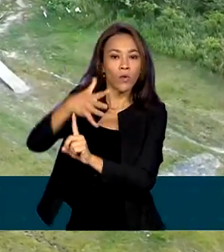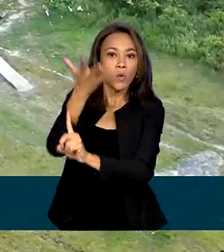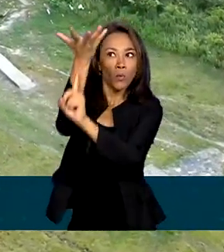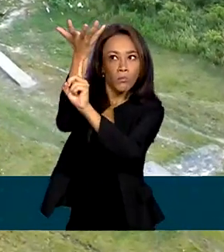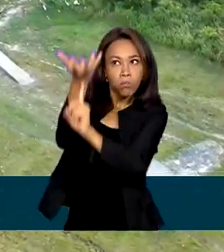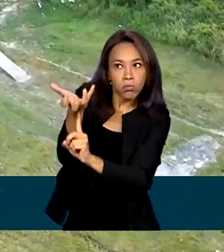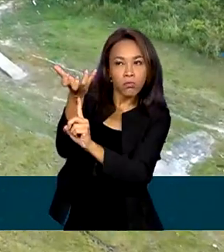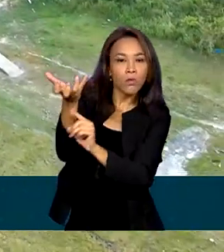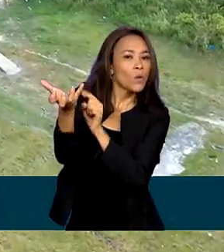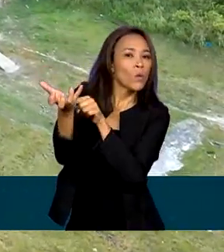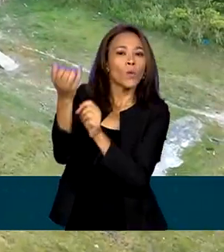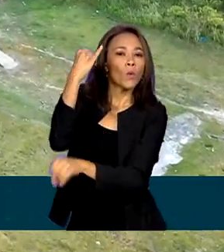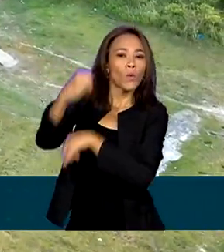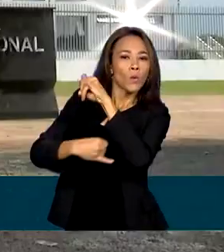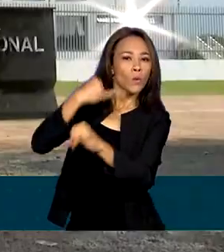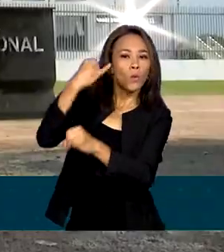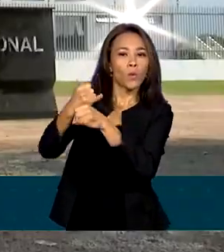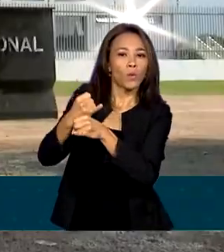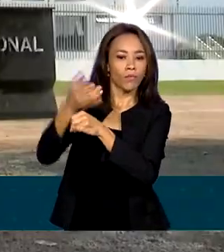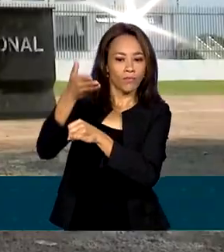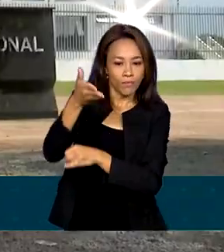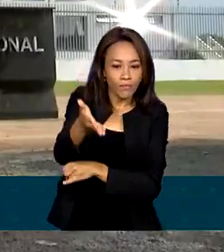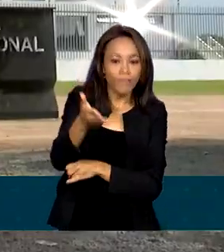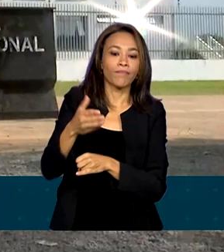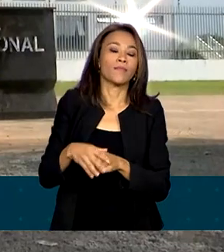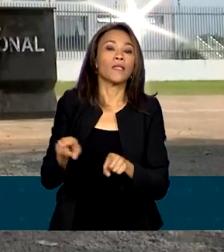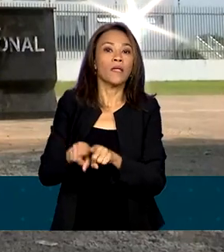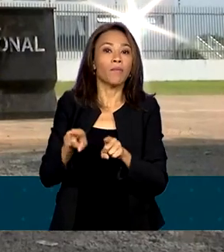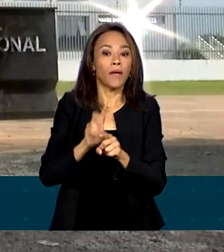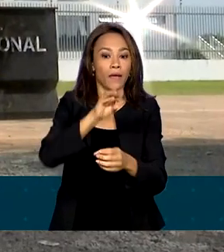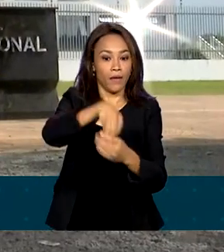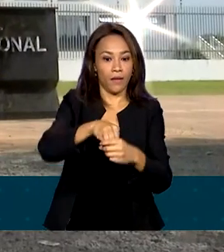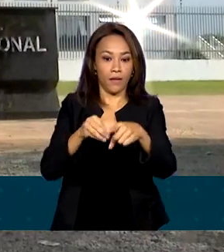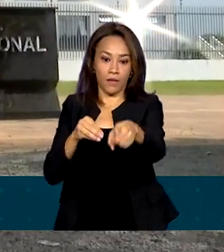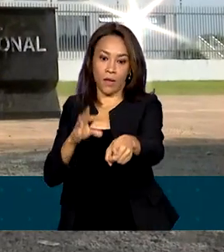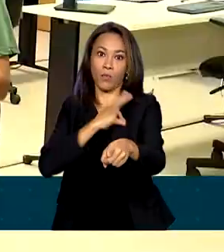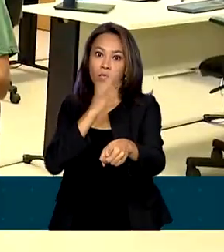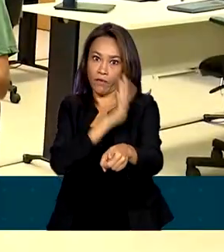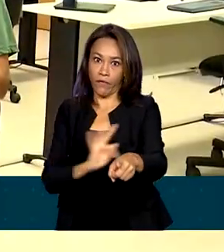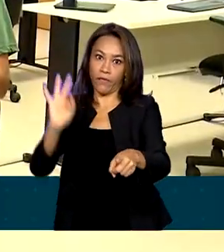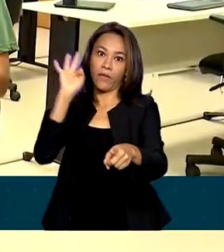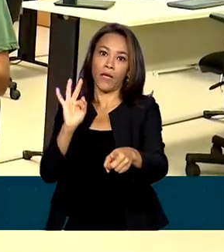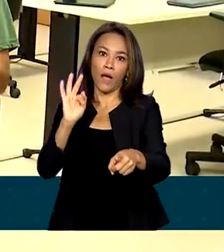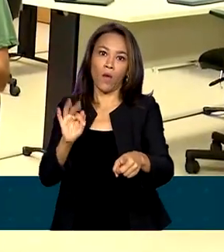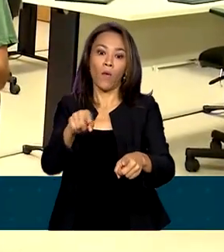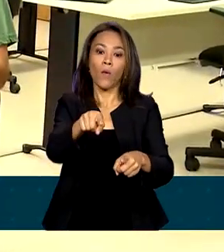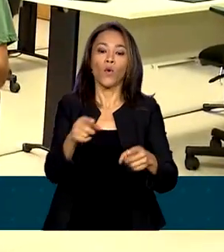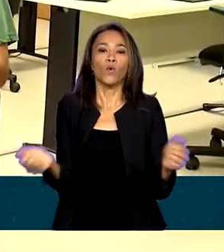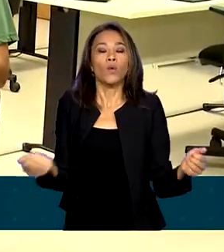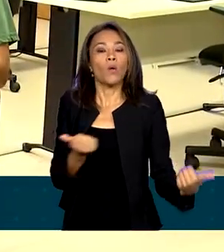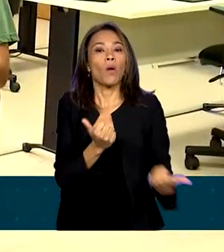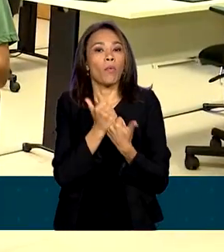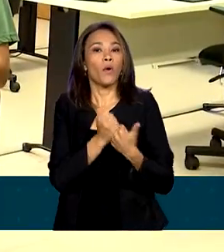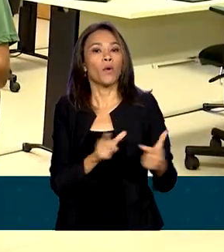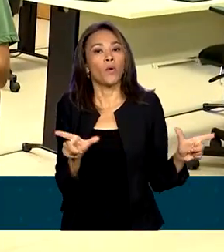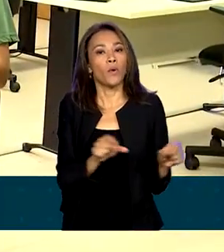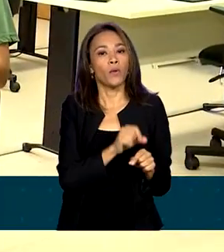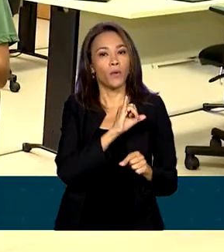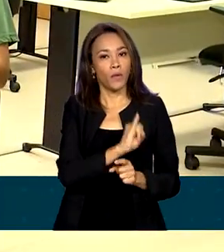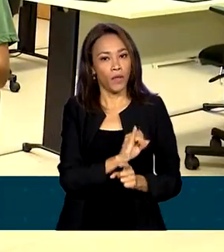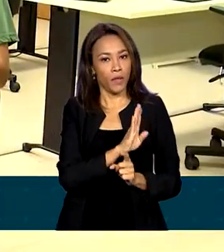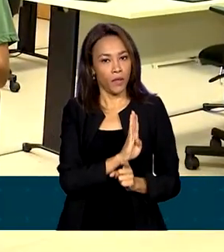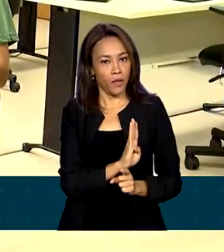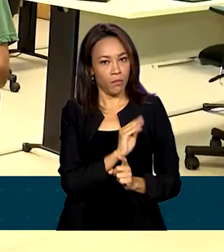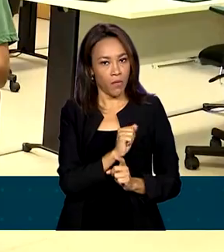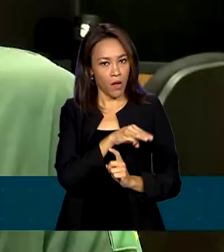banda larga via satélite. E na Superintendência da Polícia Federal em Boa Vista, a PF e o IBAMA falaram com exclusividade